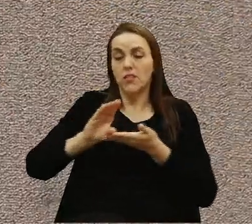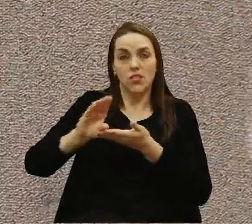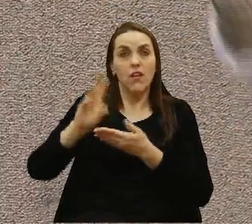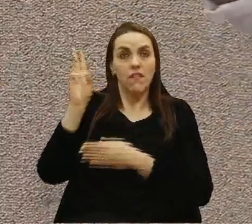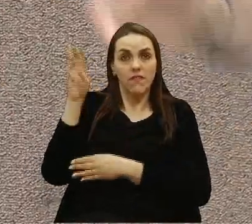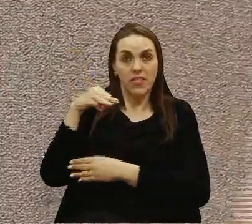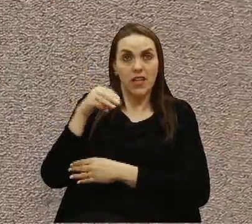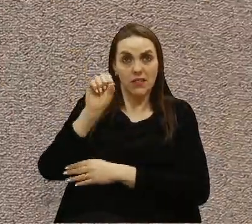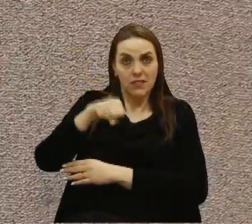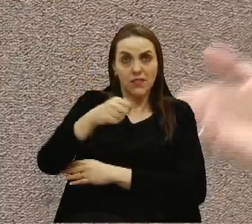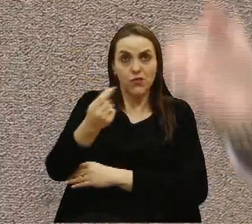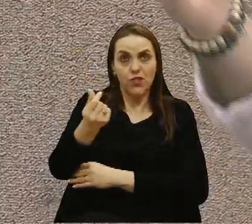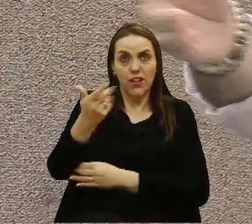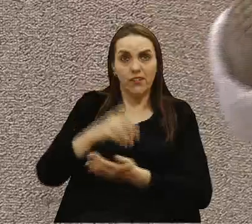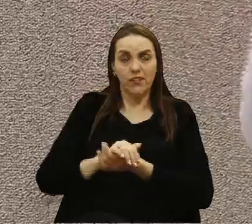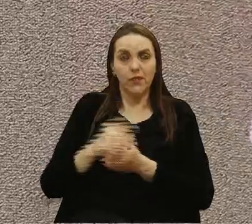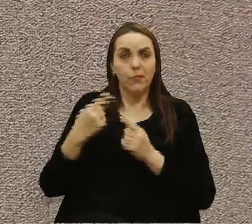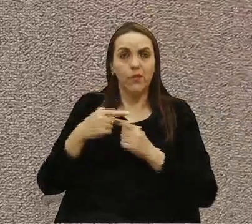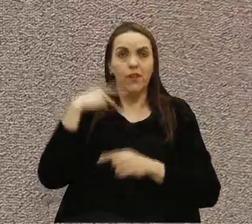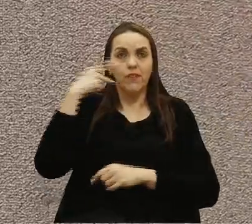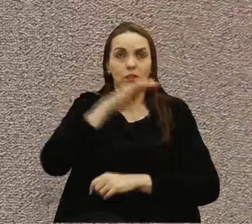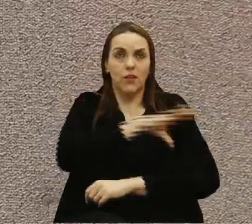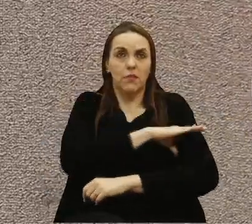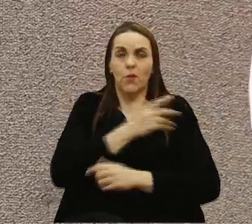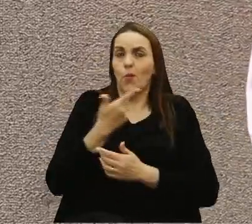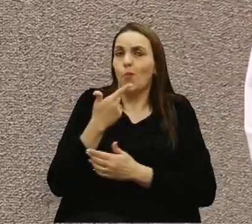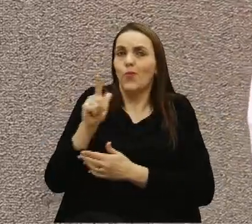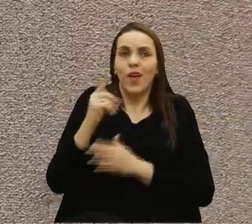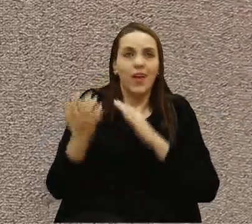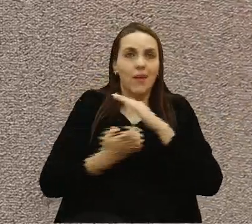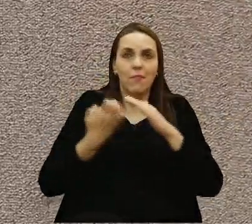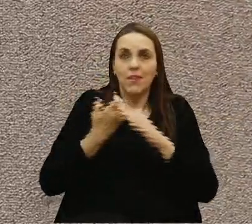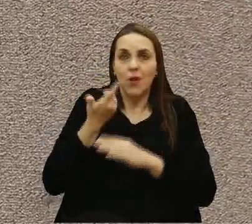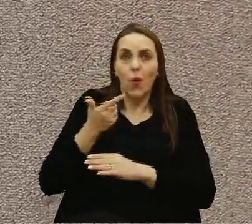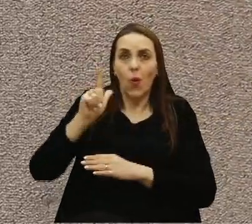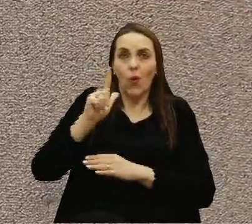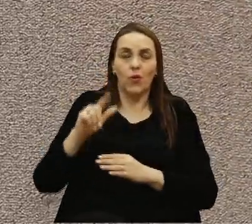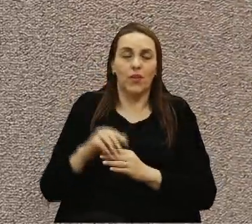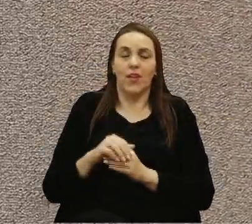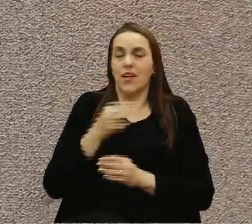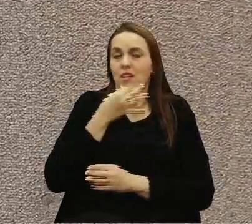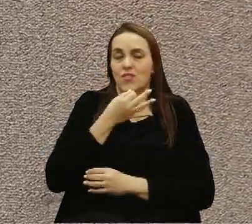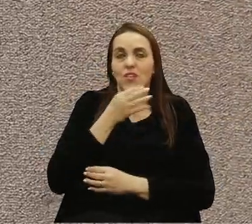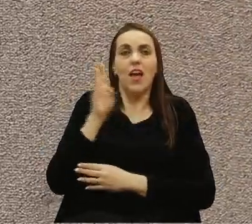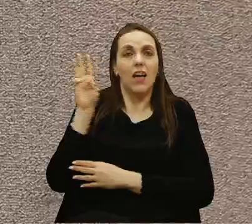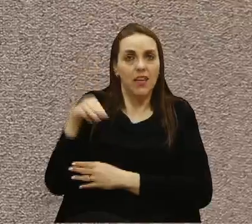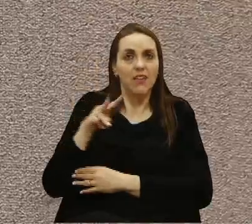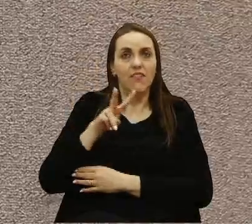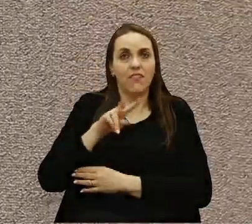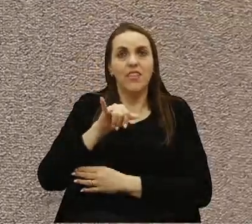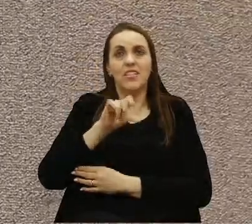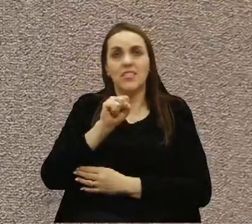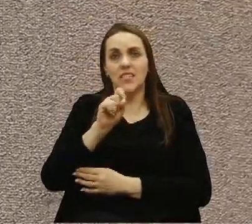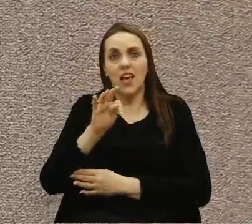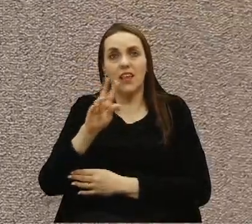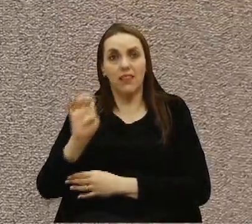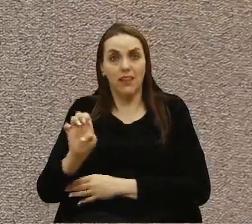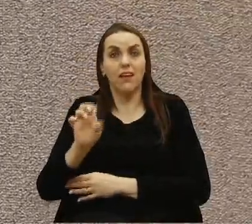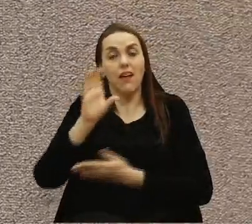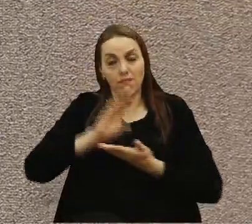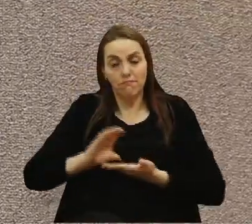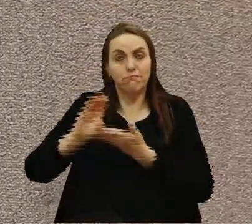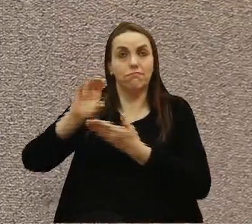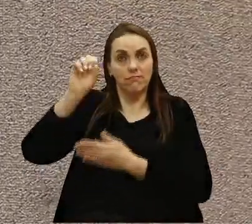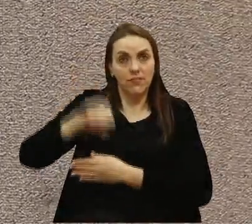quê? Vereador capitão, eu já falei, não existe outra empresa em Caxias, é a Aviação Santa Teresa. Então, sim, o subsídio vai para a